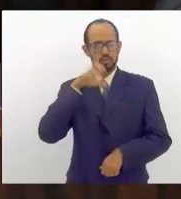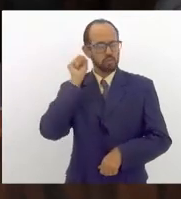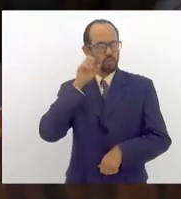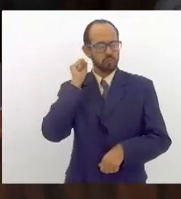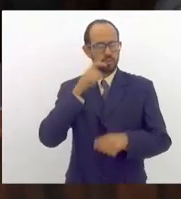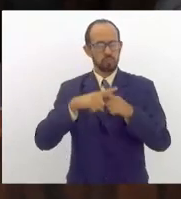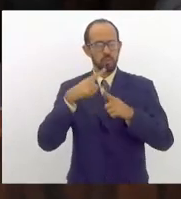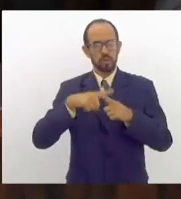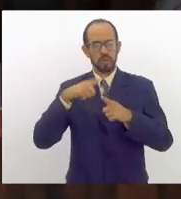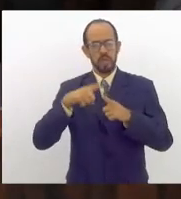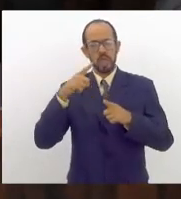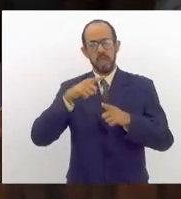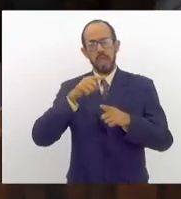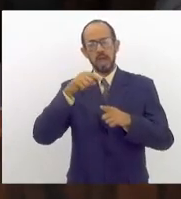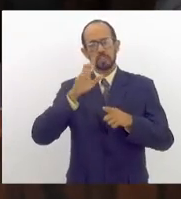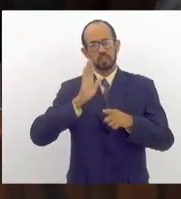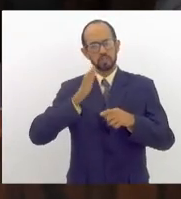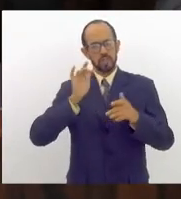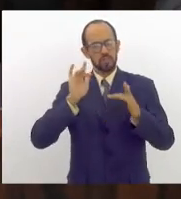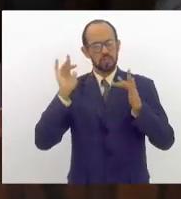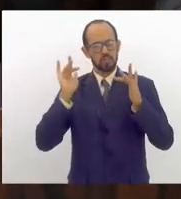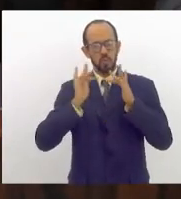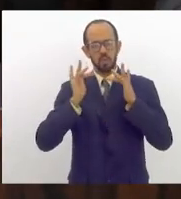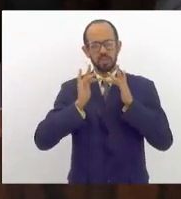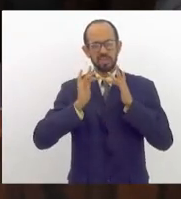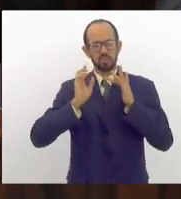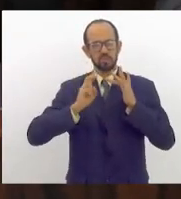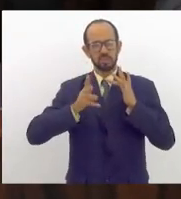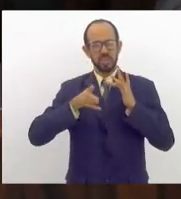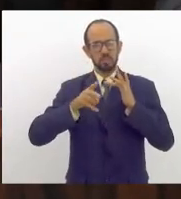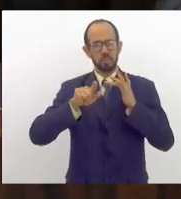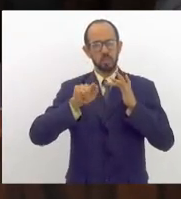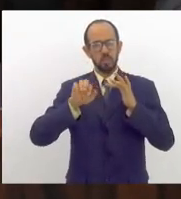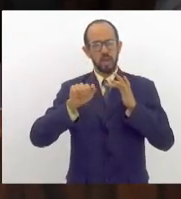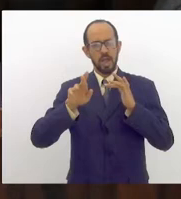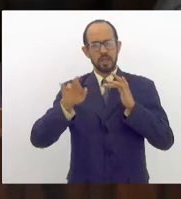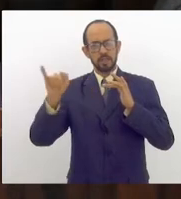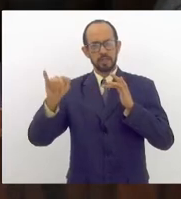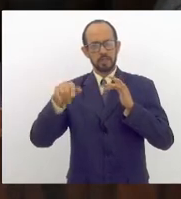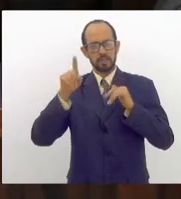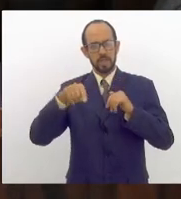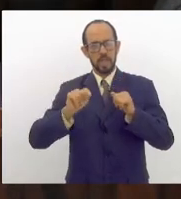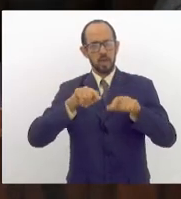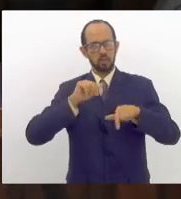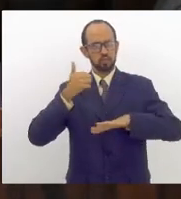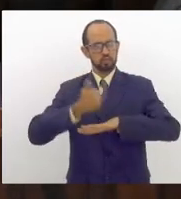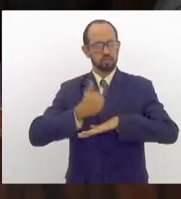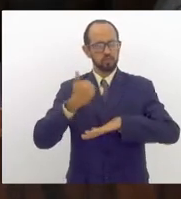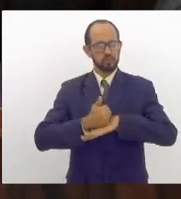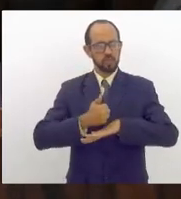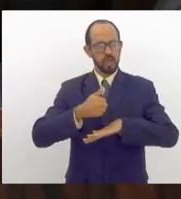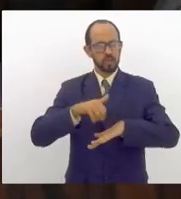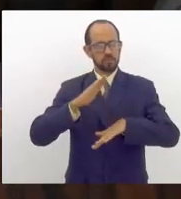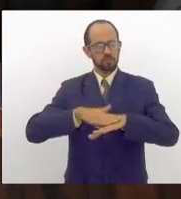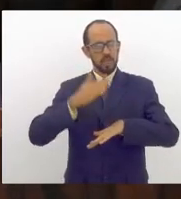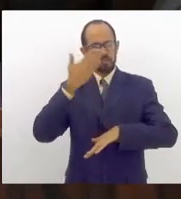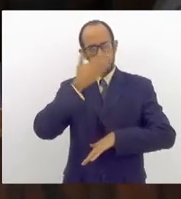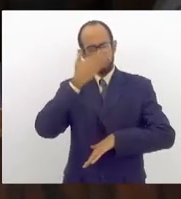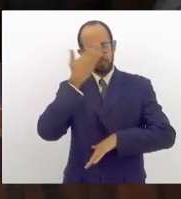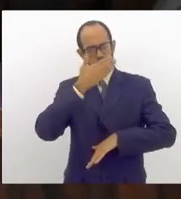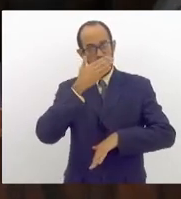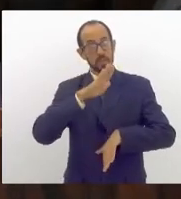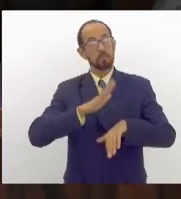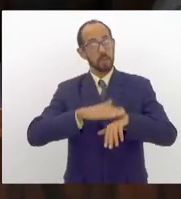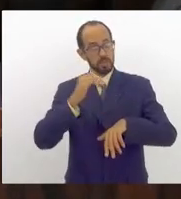galizada para garantir um dos trabalhos mais invisibilizados e um dos mais fundamentais